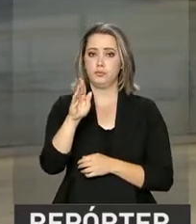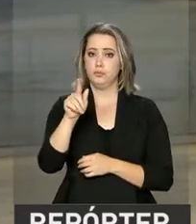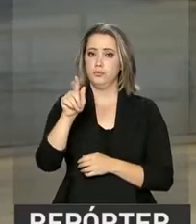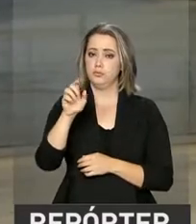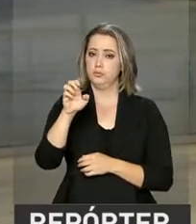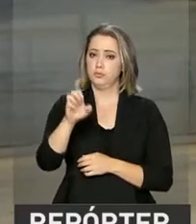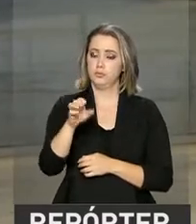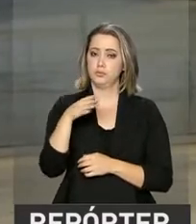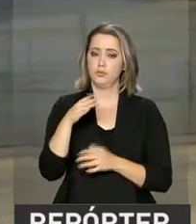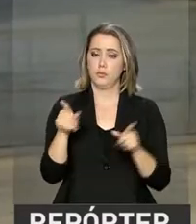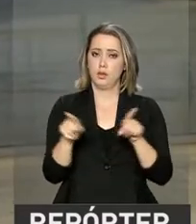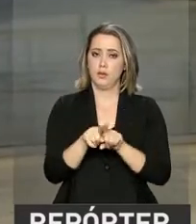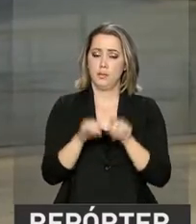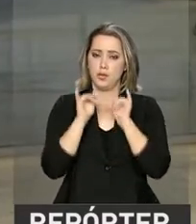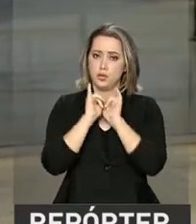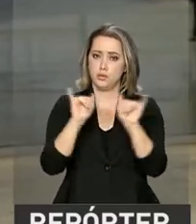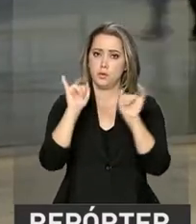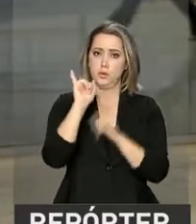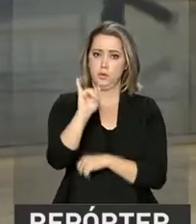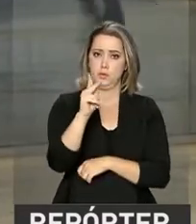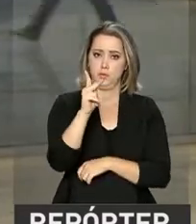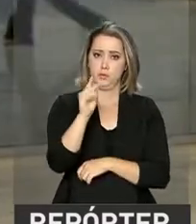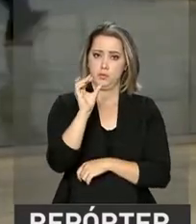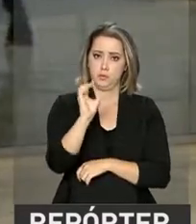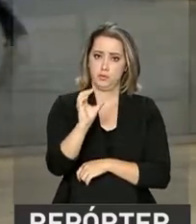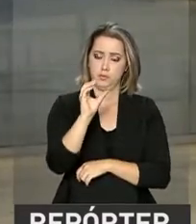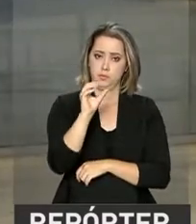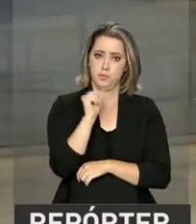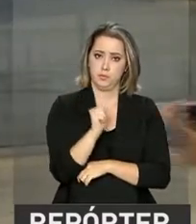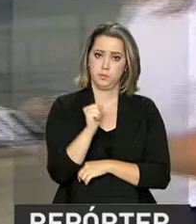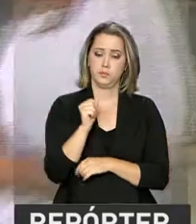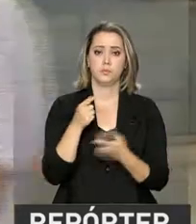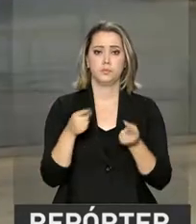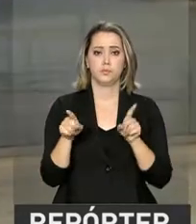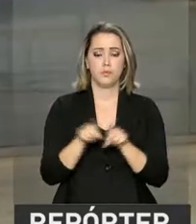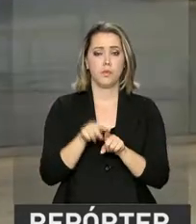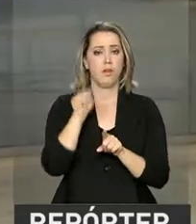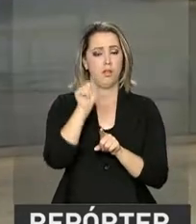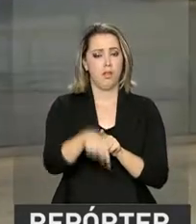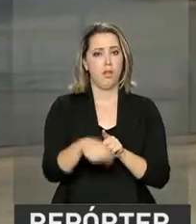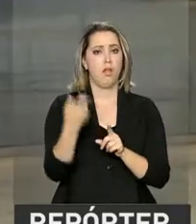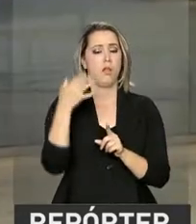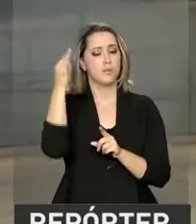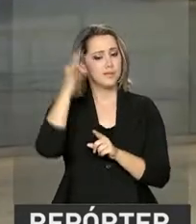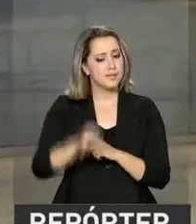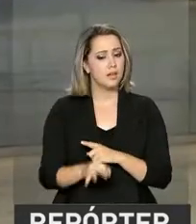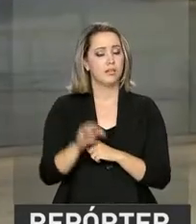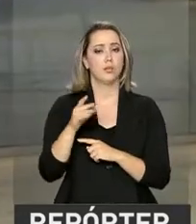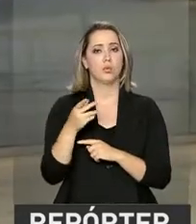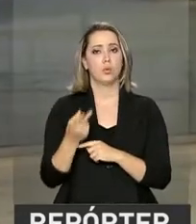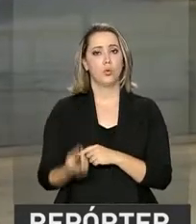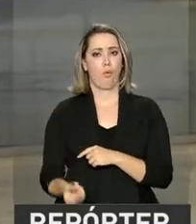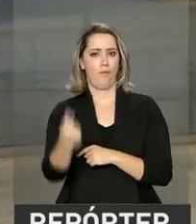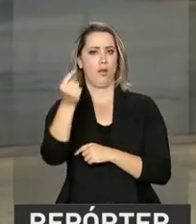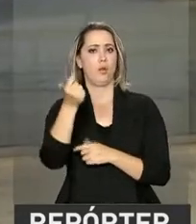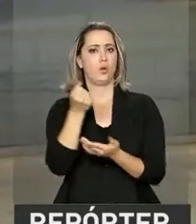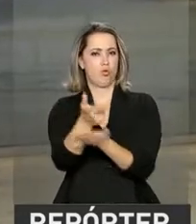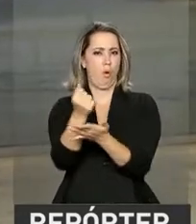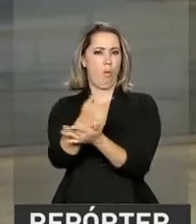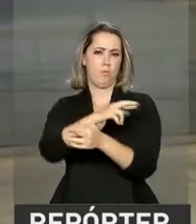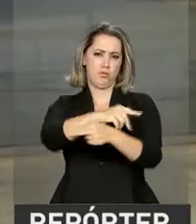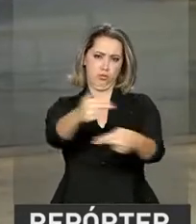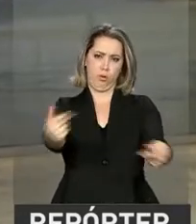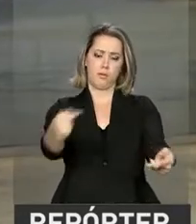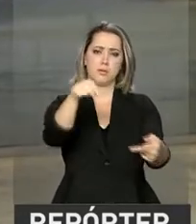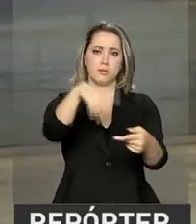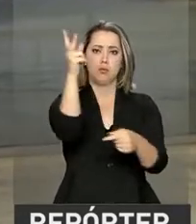divulgou o IPCA, que é o Índice de Preço ao Consumidor Amplo. Esse é o índice oficial de preços no país. E o